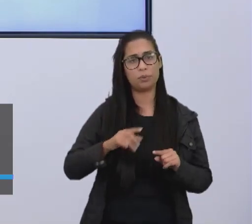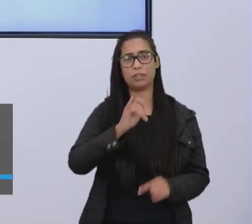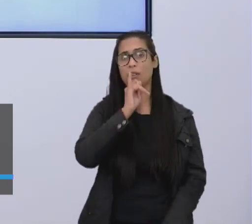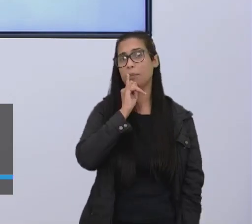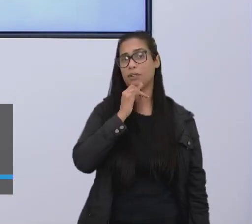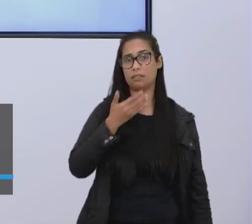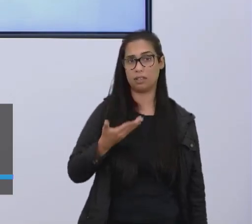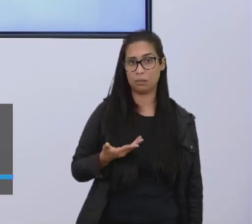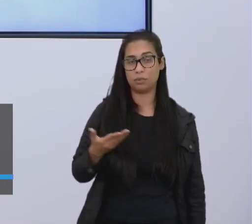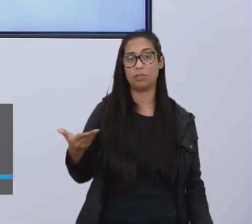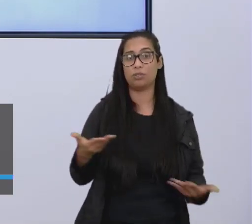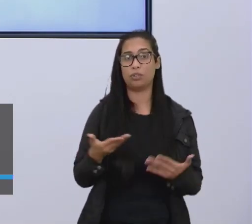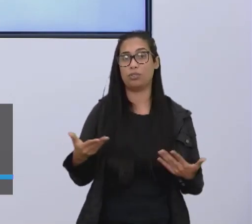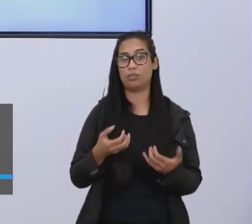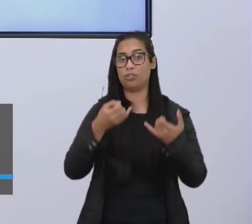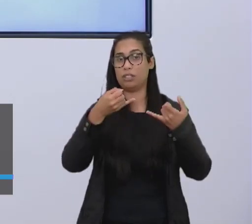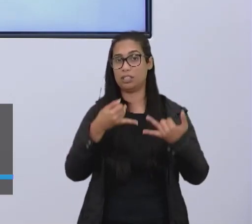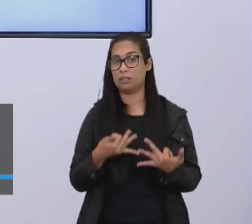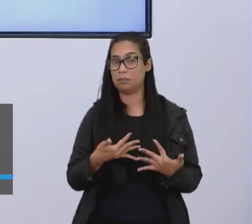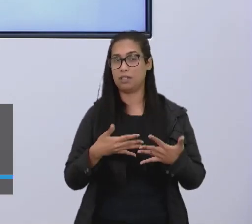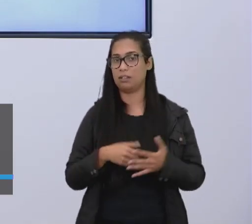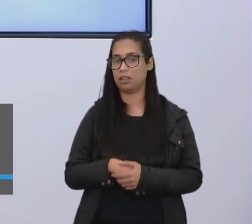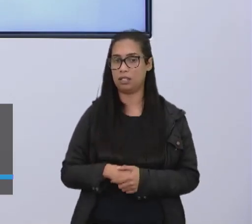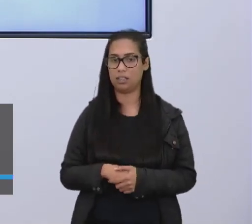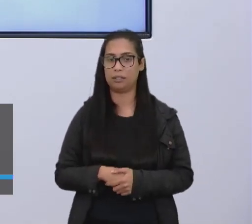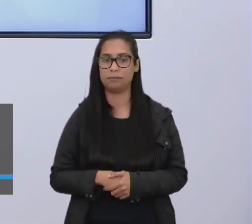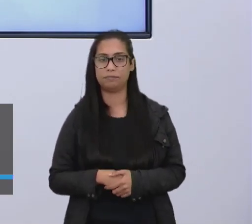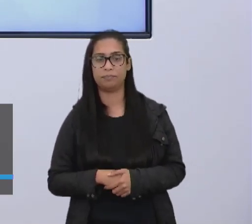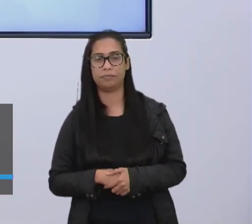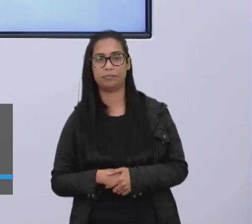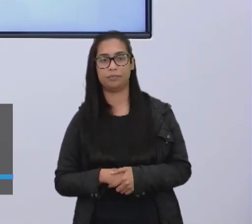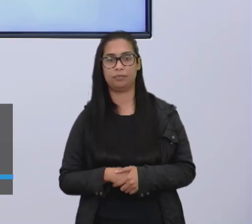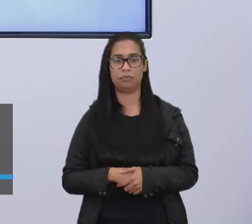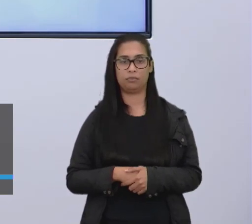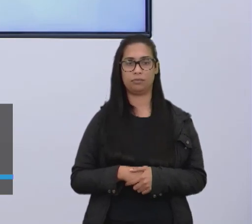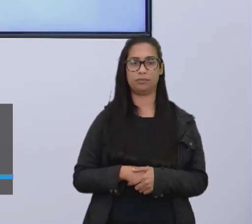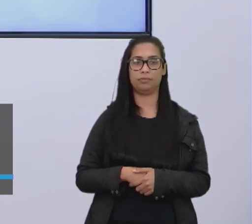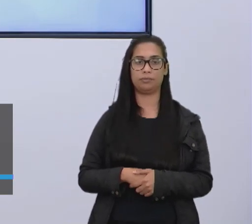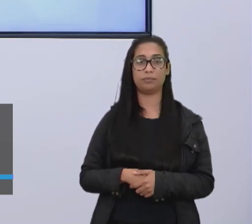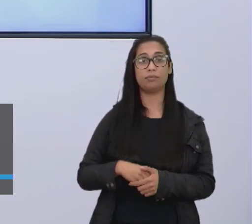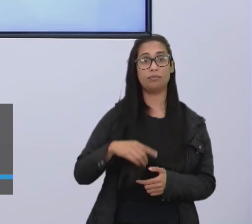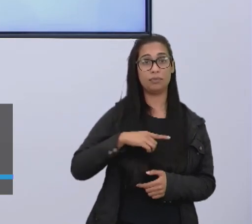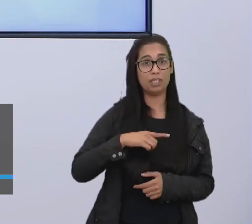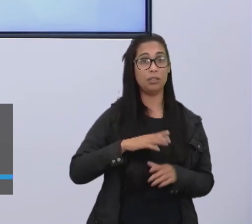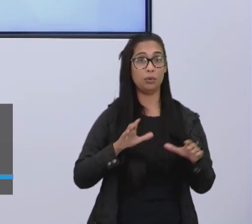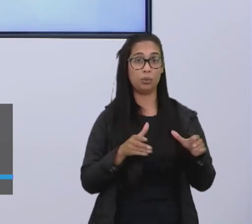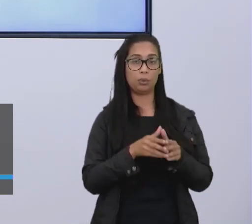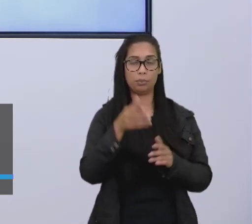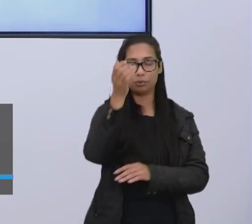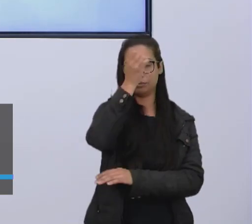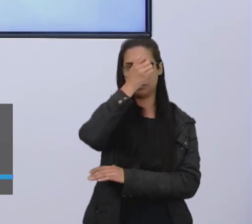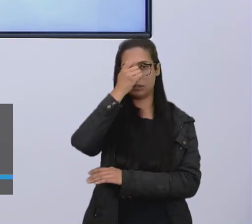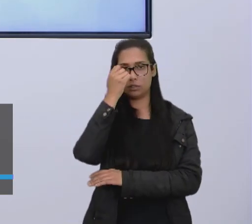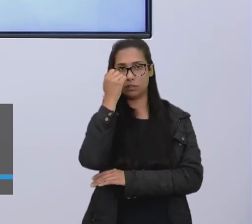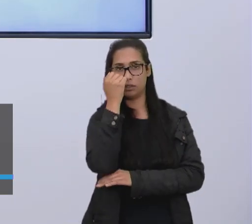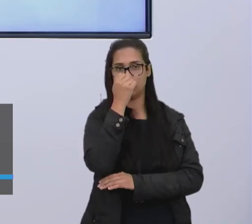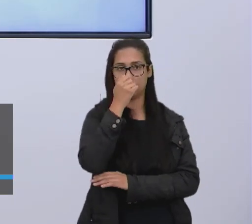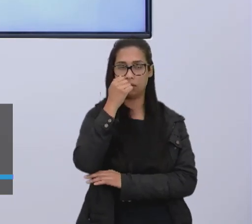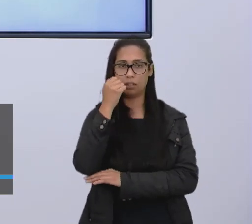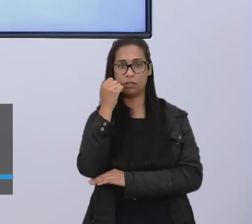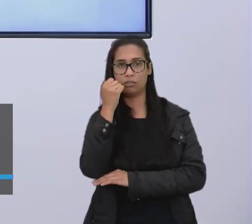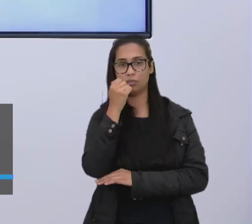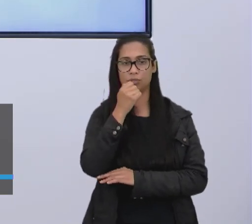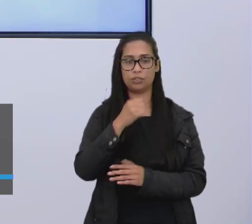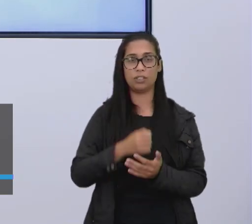eu entrei. Estético, mas em relação à música. Você tem a galera do sertanejo, que tem uma estética parecida,